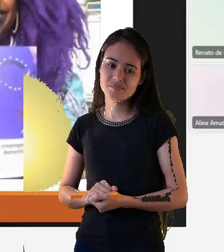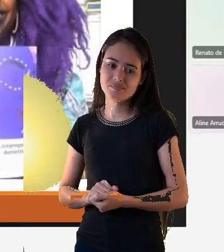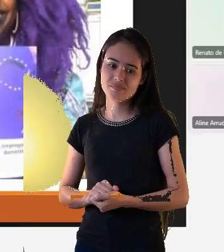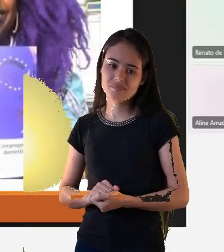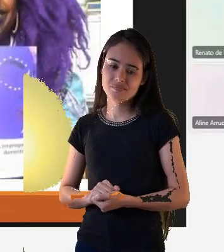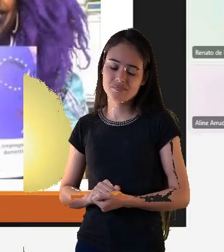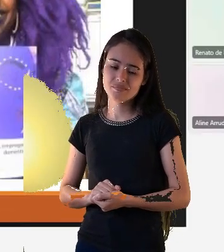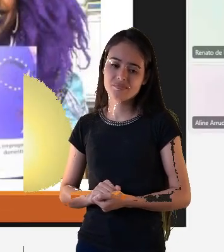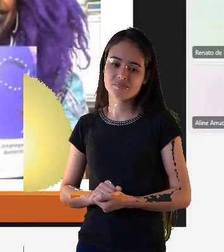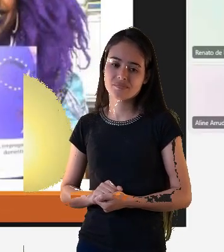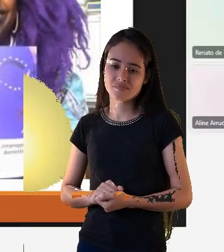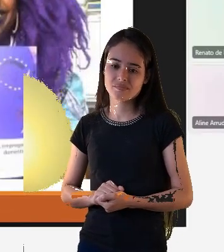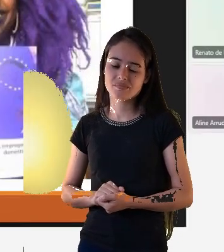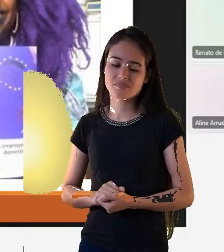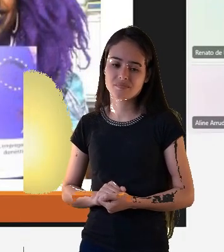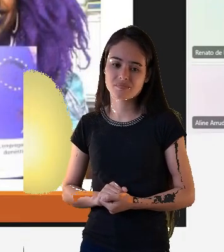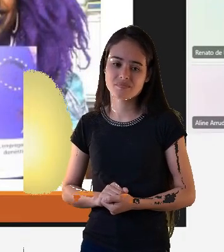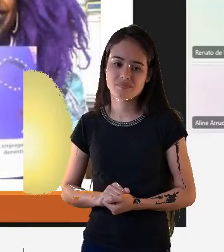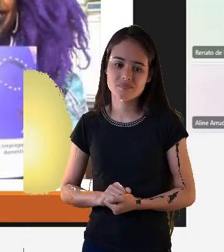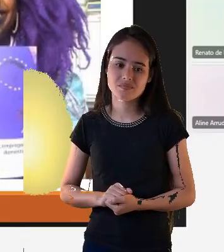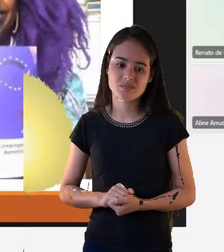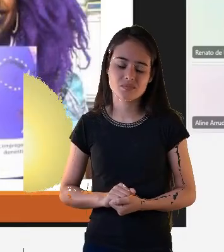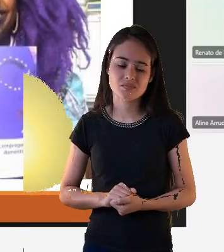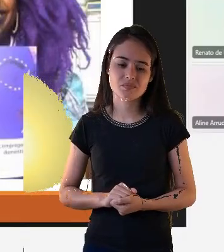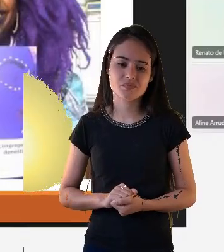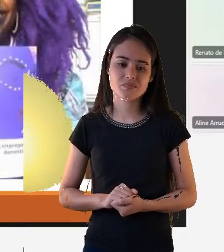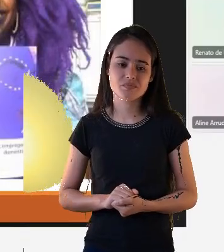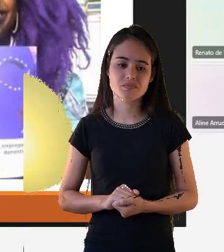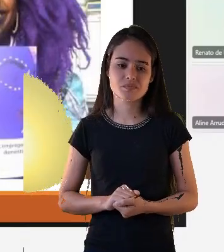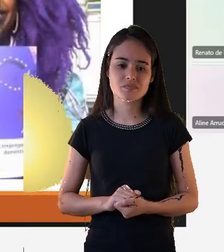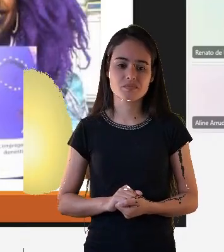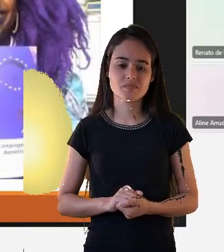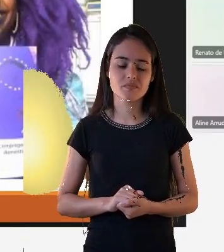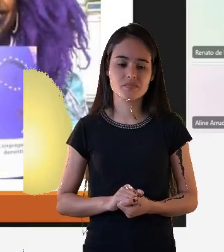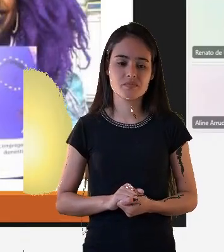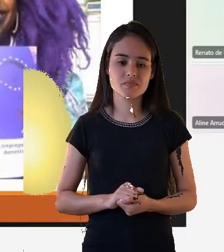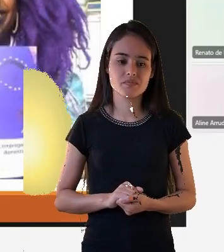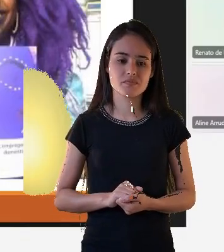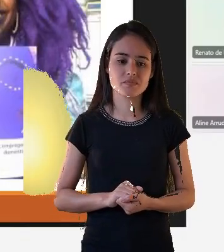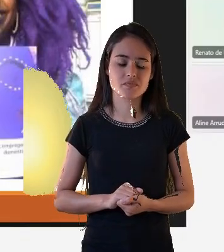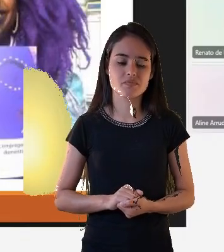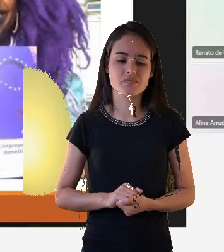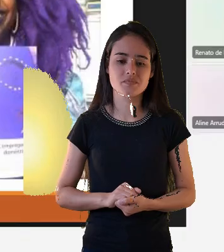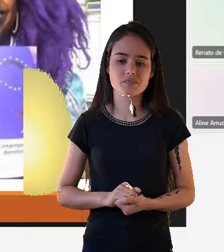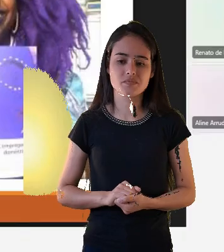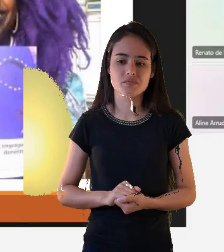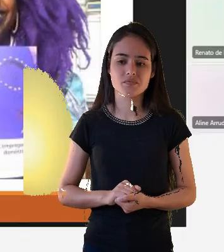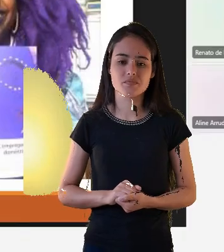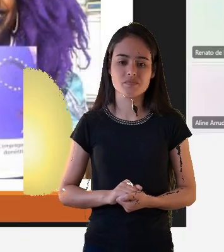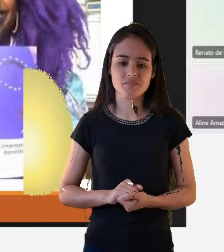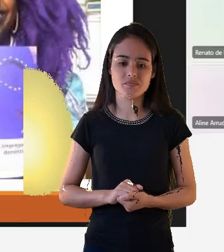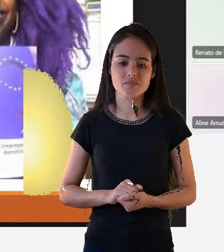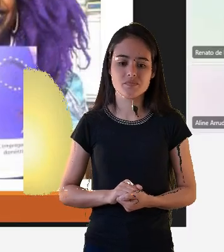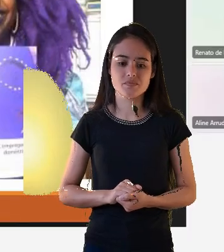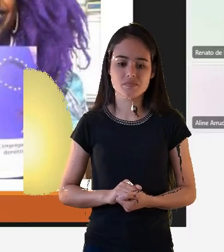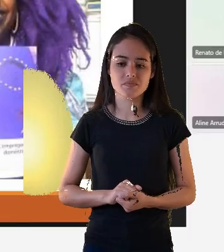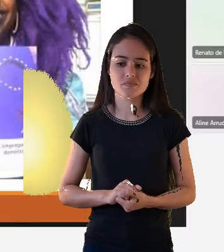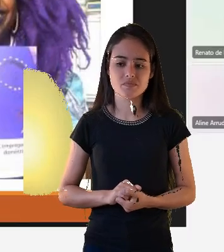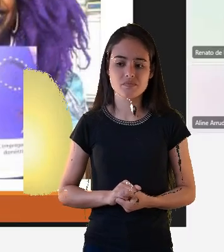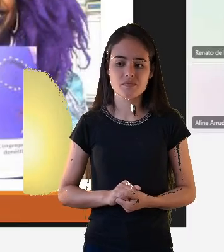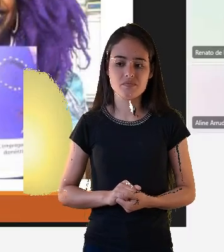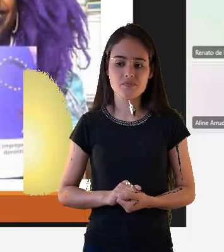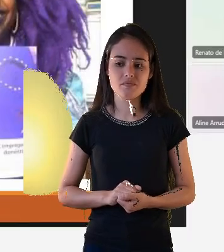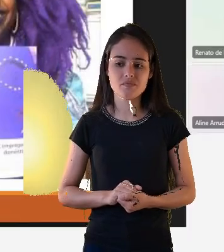esses fatores, né? Que acabam ainda sendo de